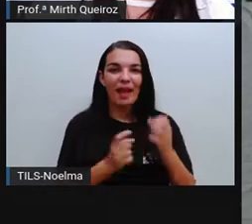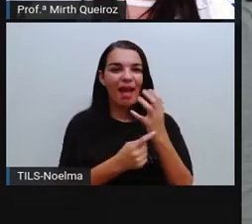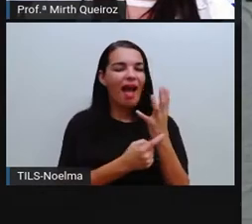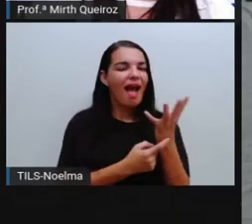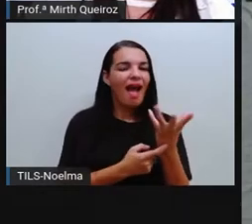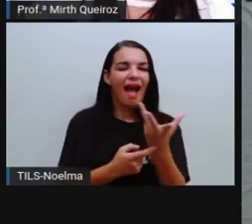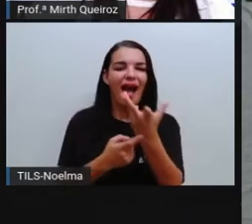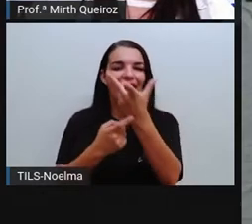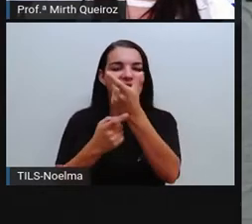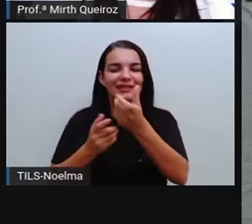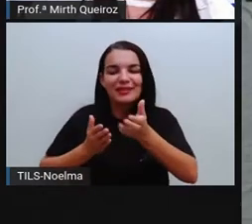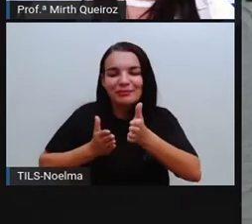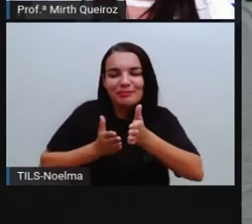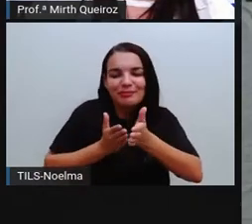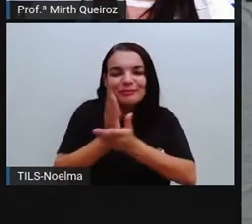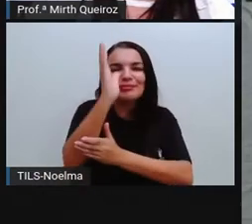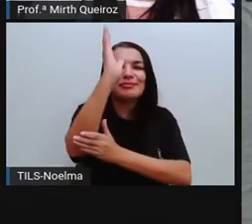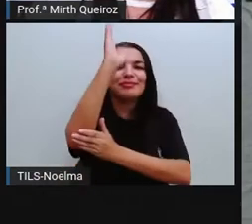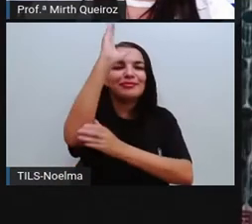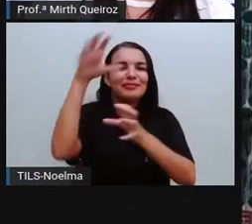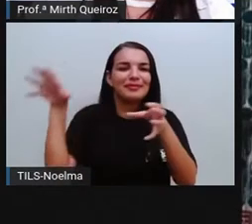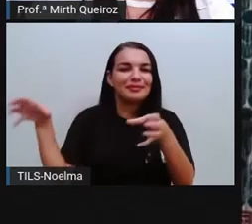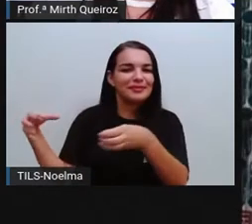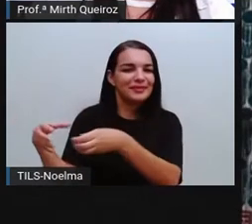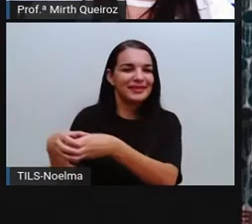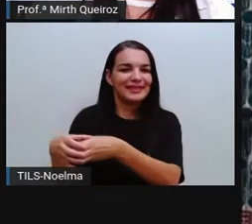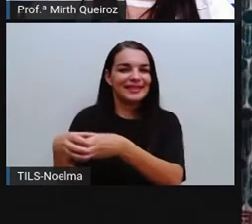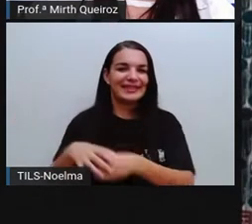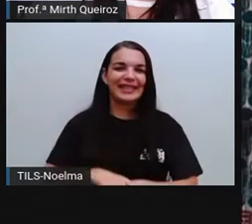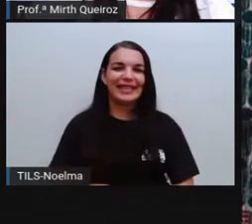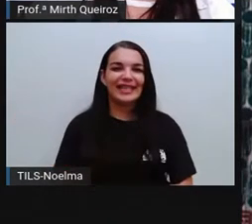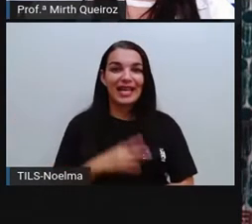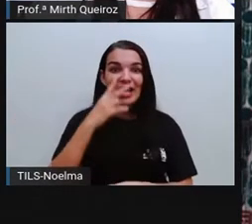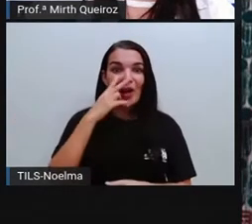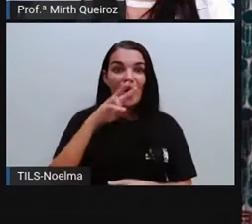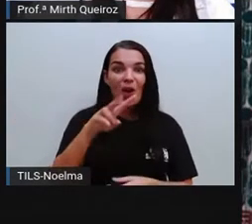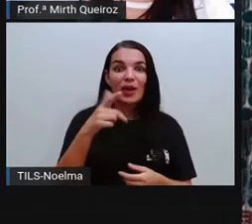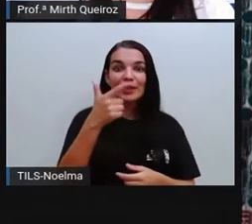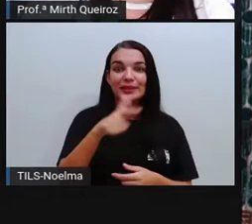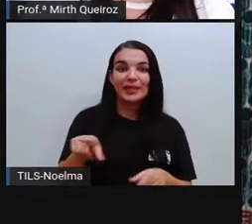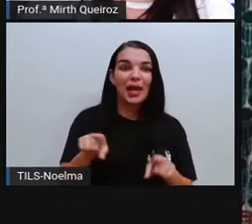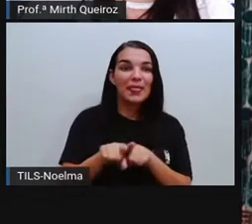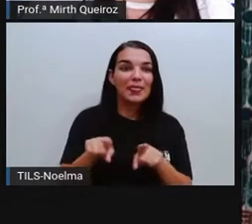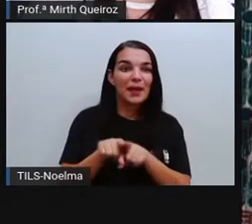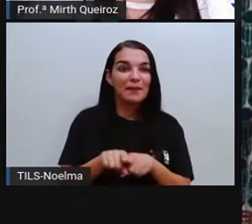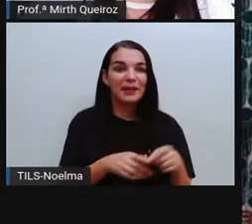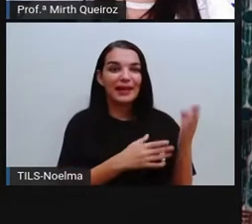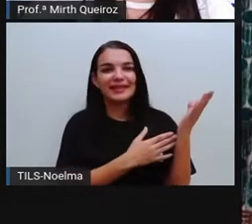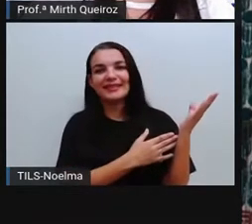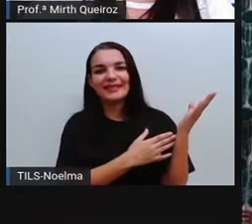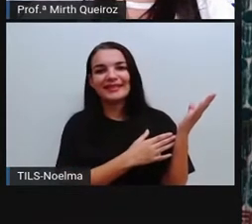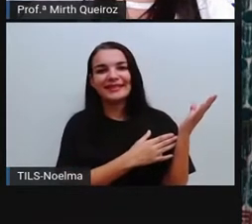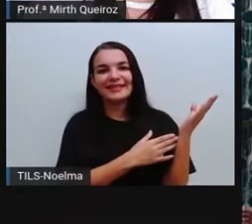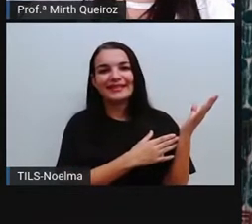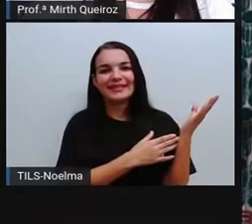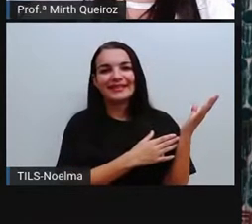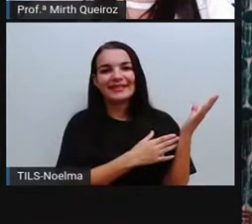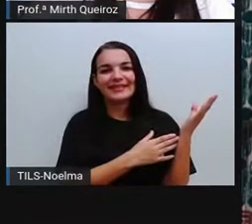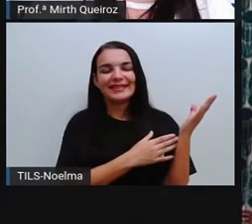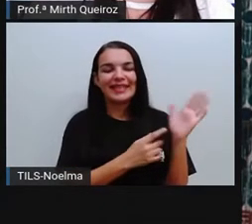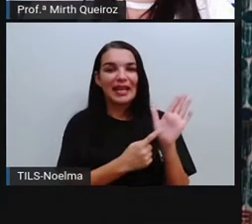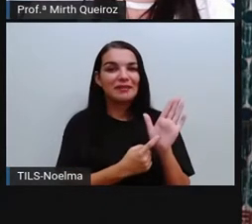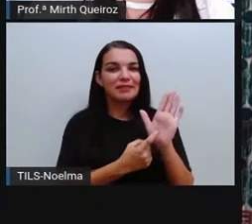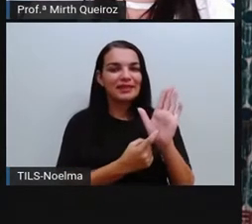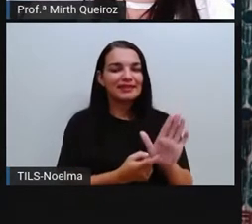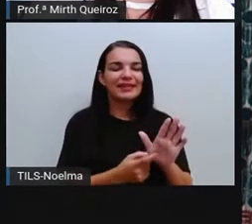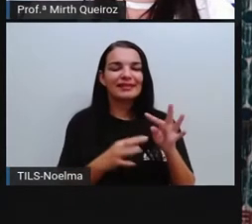arte invadindo a comunidade. Aqui nós temos mais uma parede, que apresenta aí